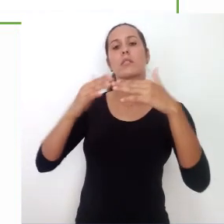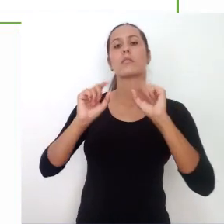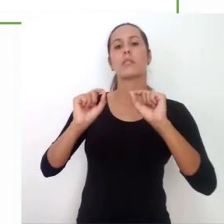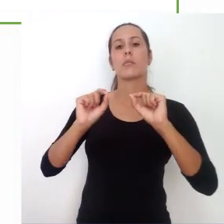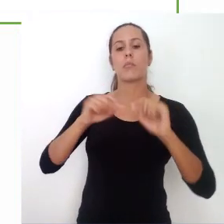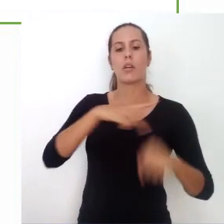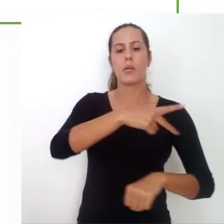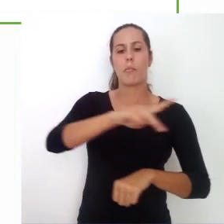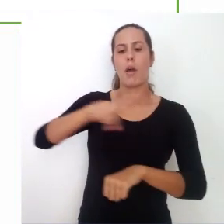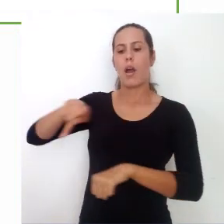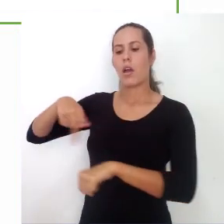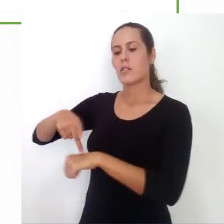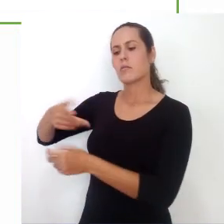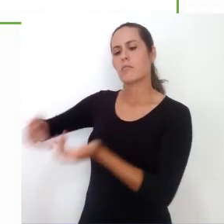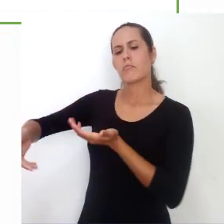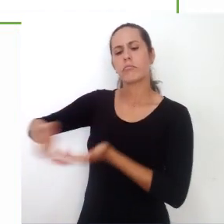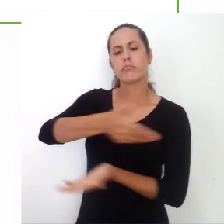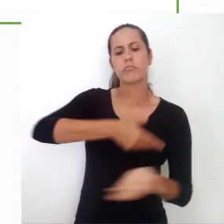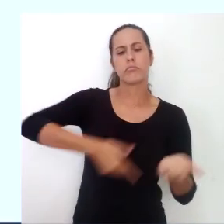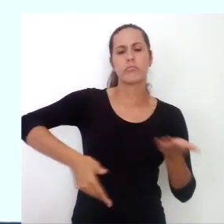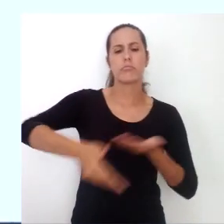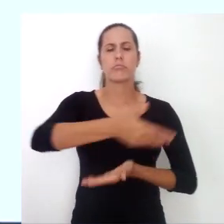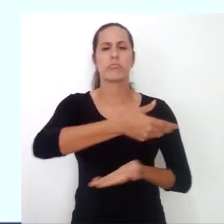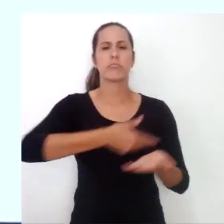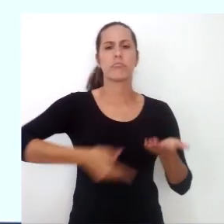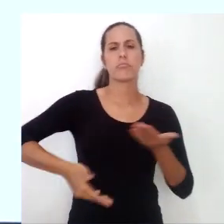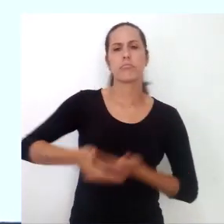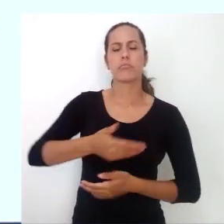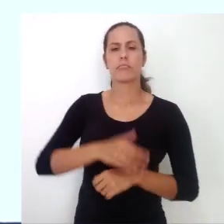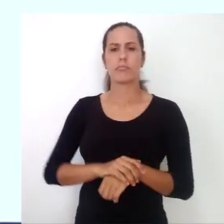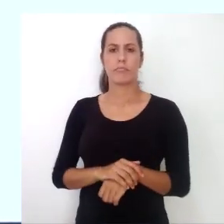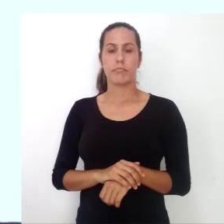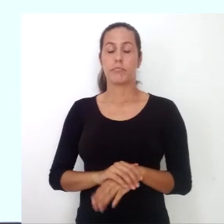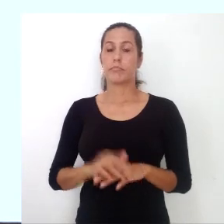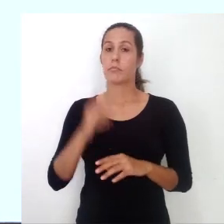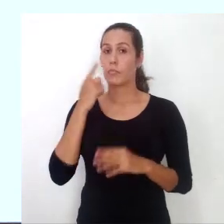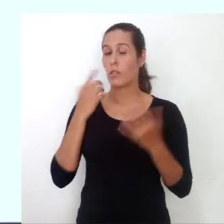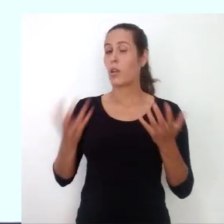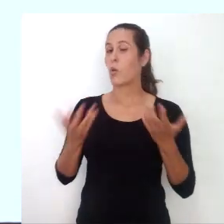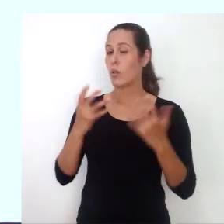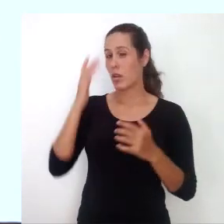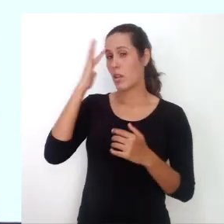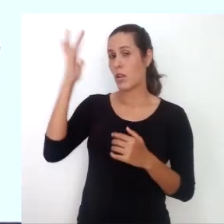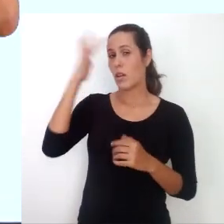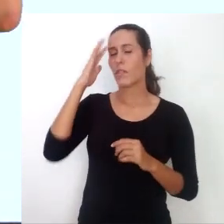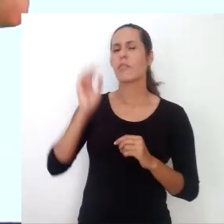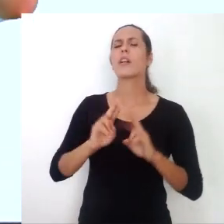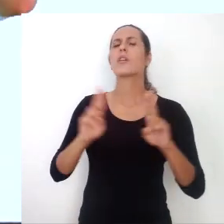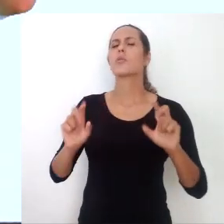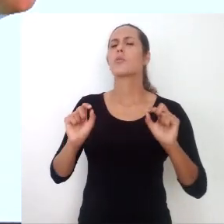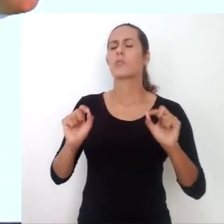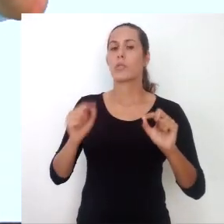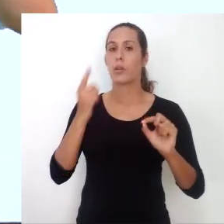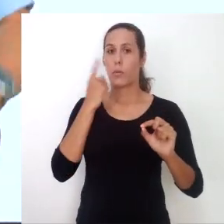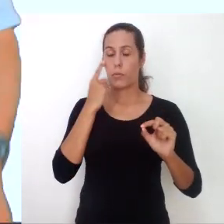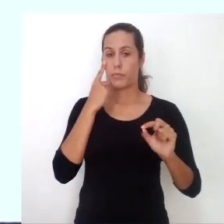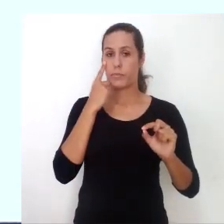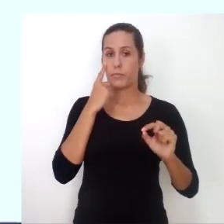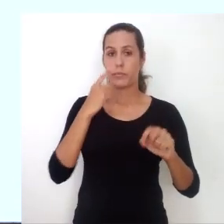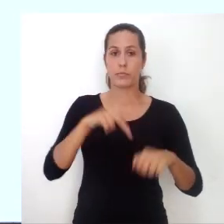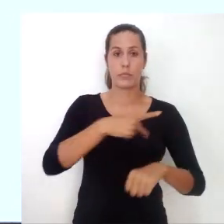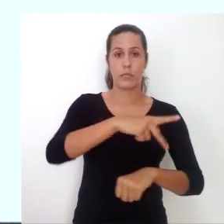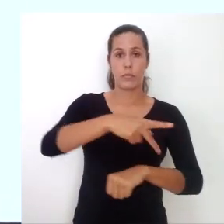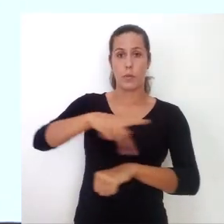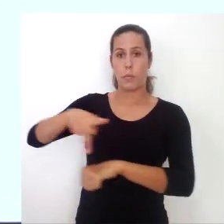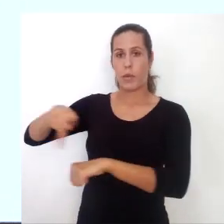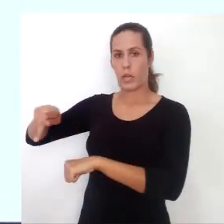amistosas entre as nações. Eu gostaria de refletir sobre isso aqui, juntamente com vocês. O desenvolvimento